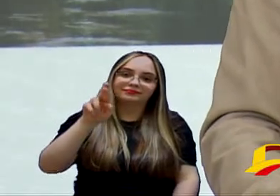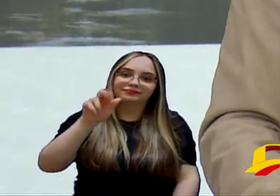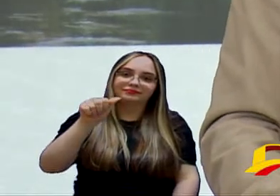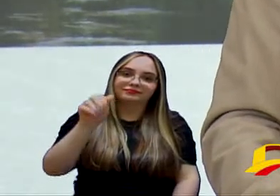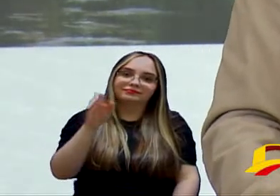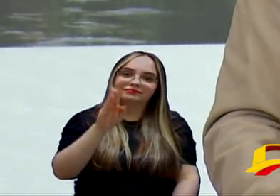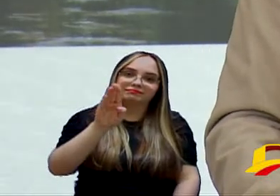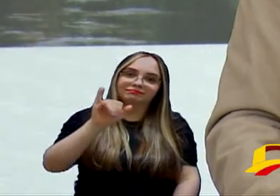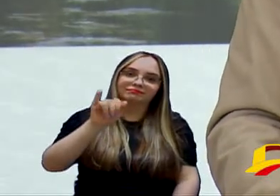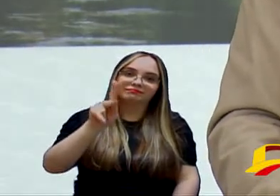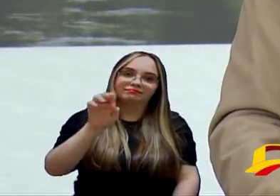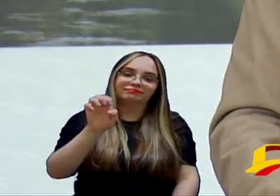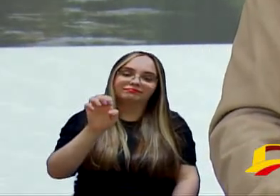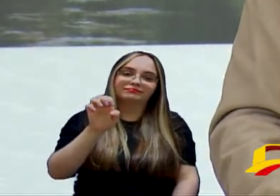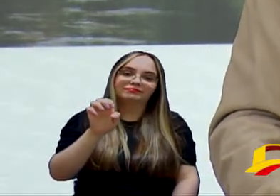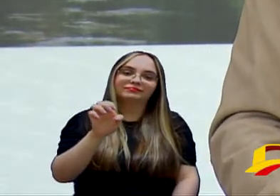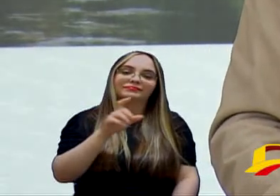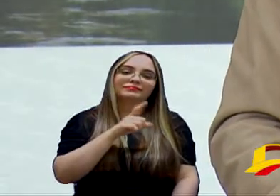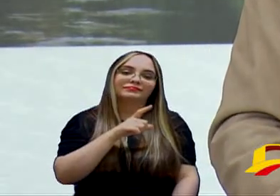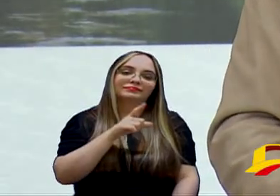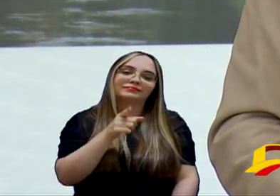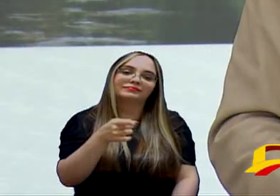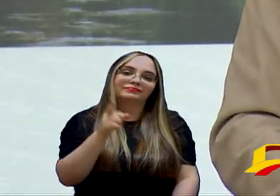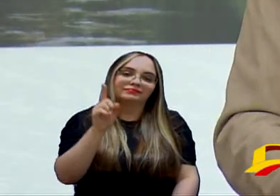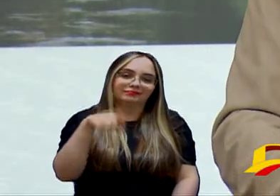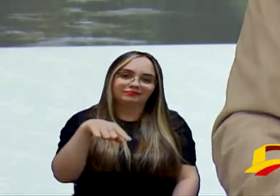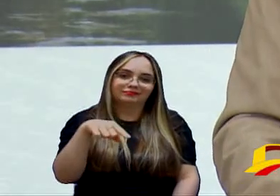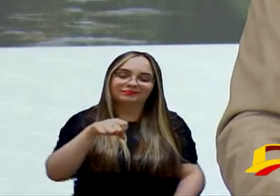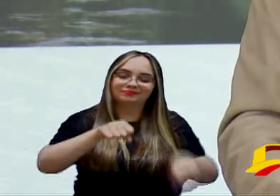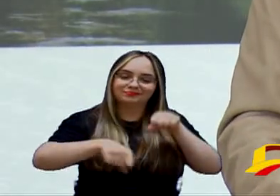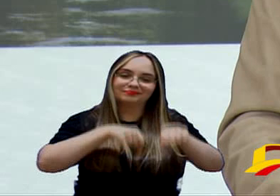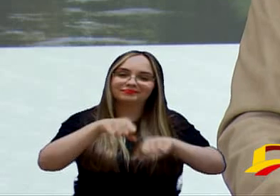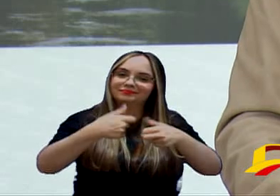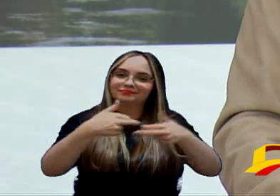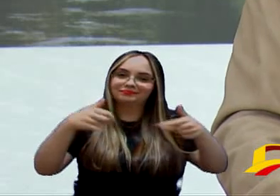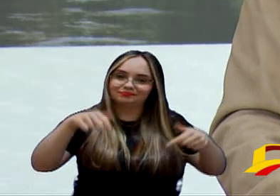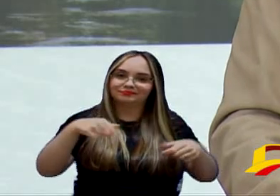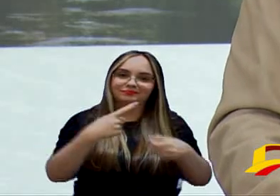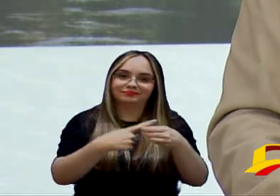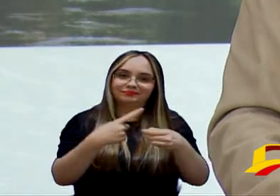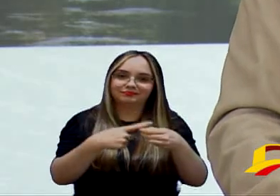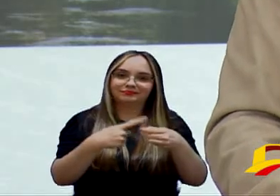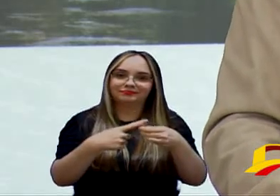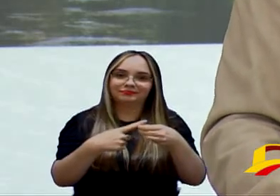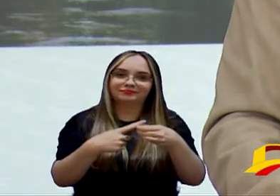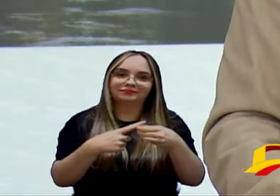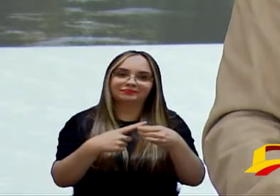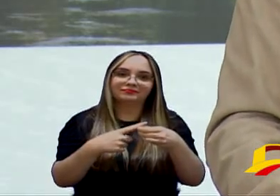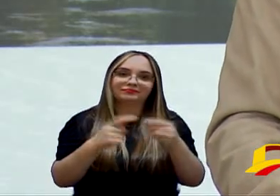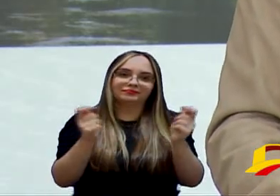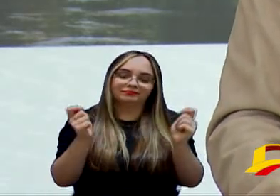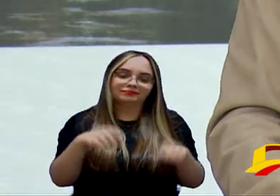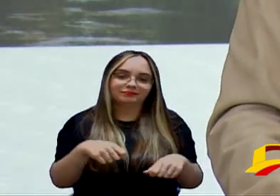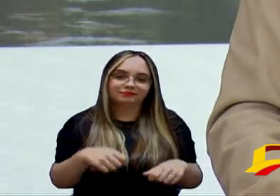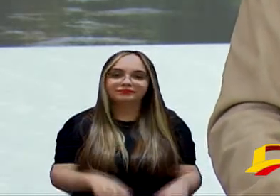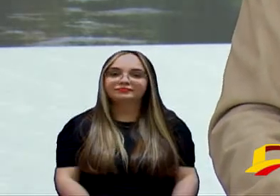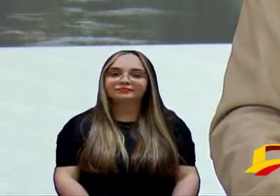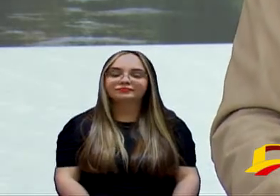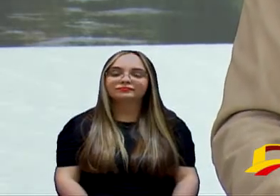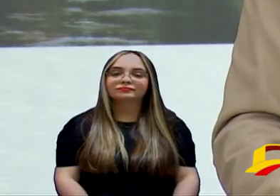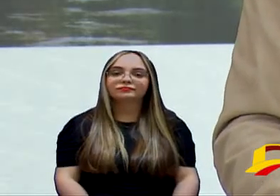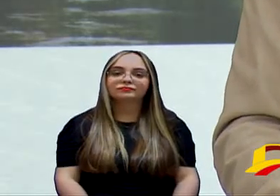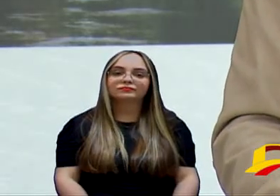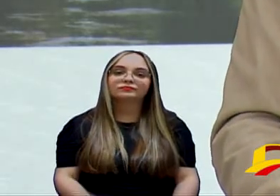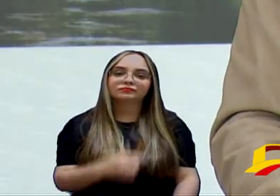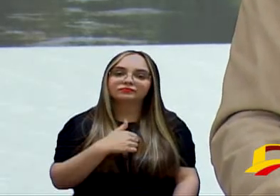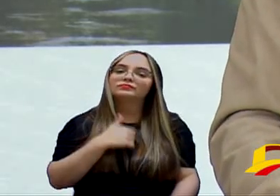que a gente tem hoje de bicicletas na cidade né do jeito simples de falar eu